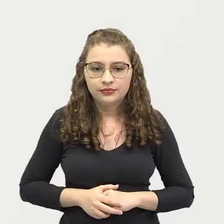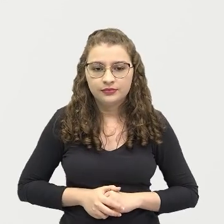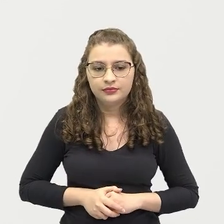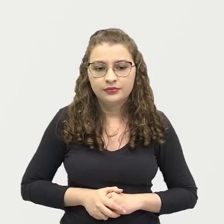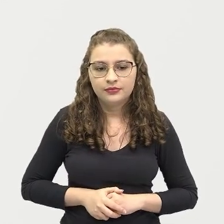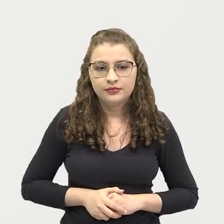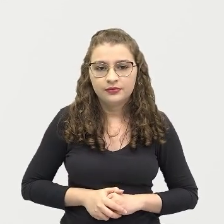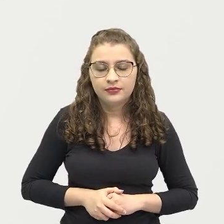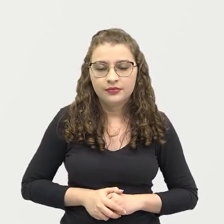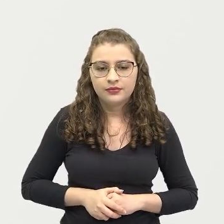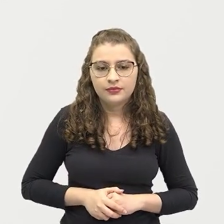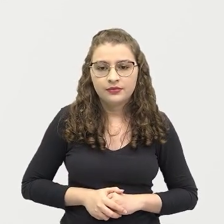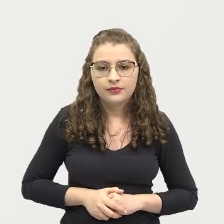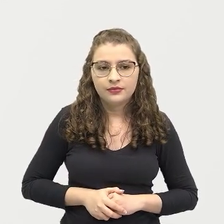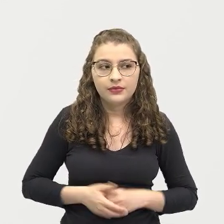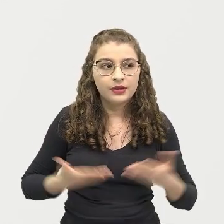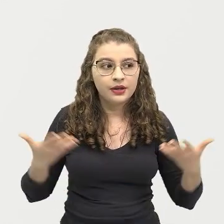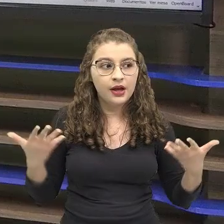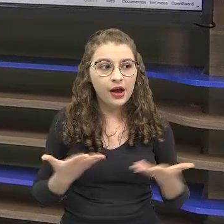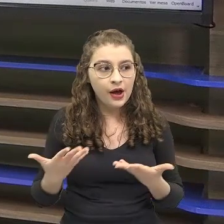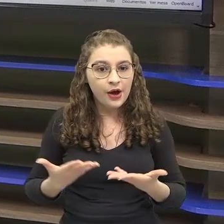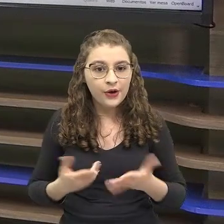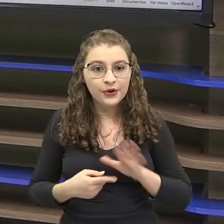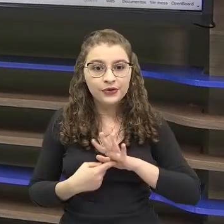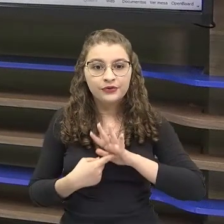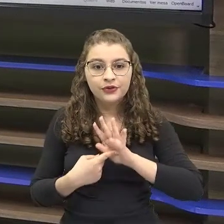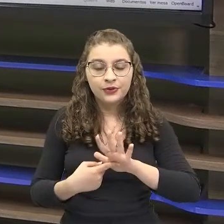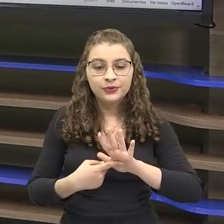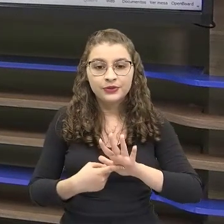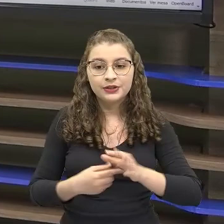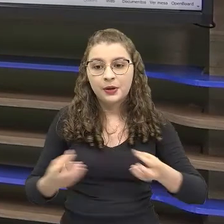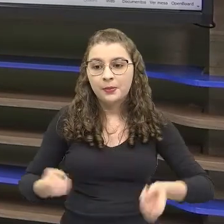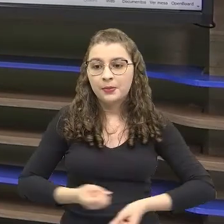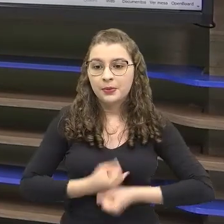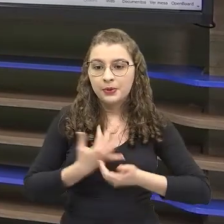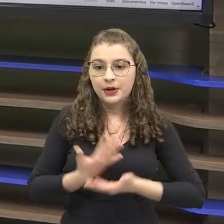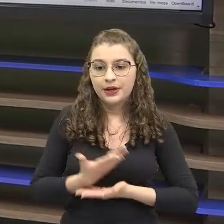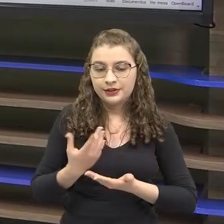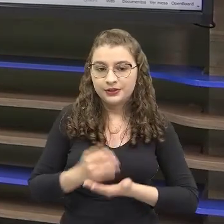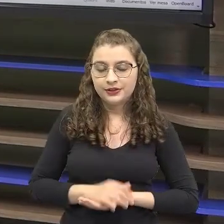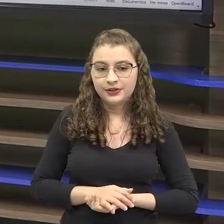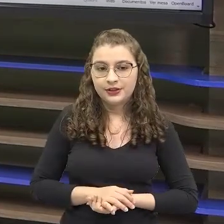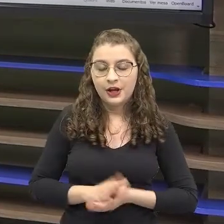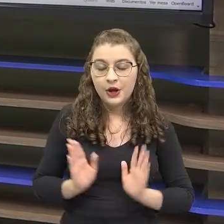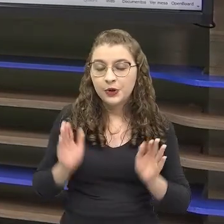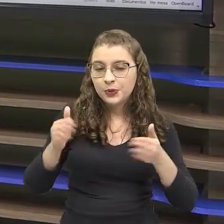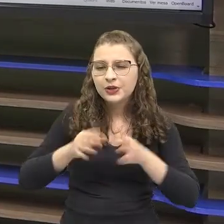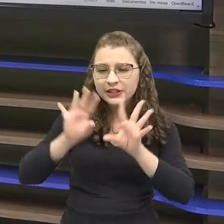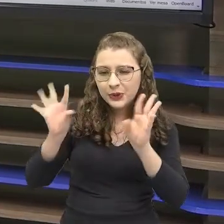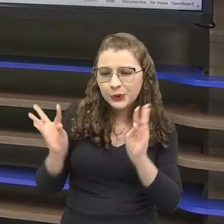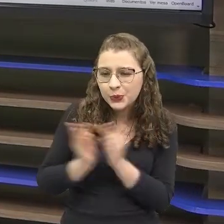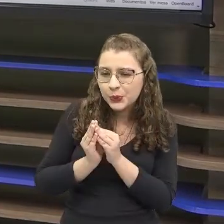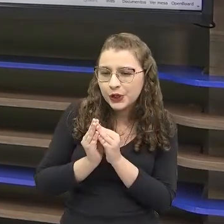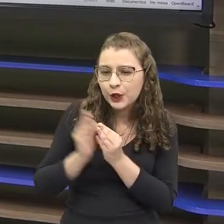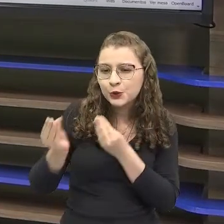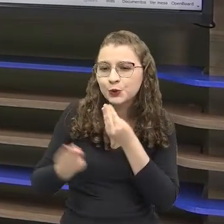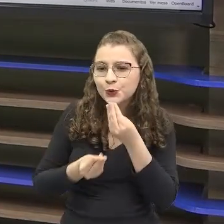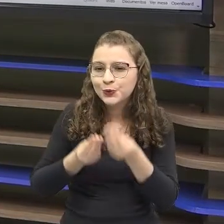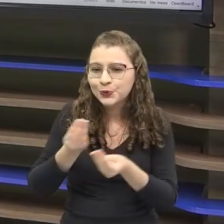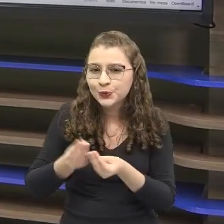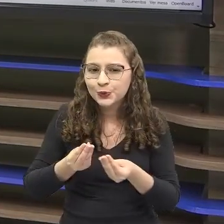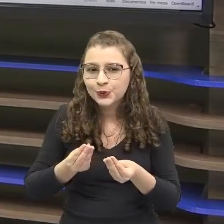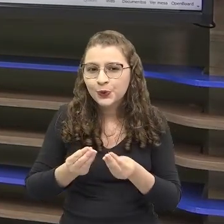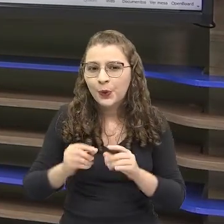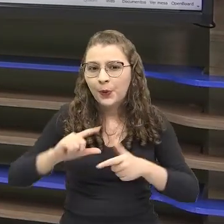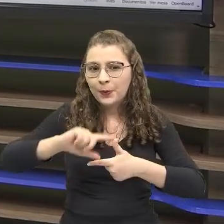rimas. O que nós temos agora? Agora sim nós vamos apresentar a poética de Manuel Bandeira, que ele define nesse texto, nesse